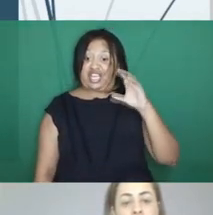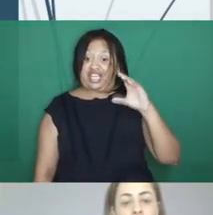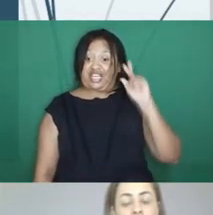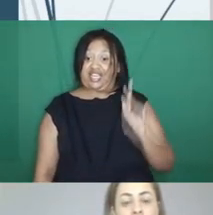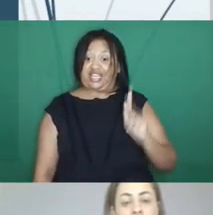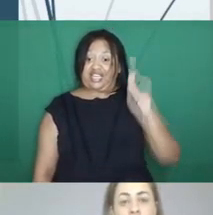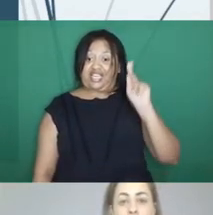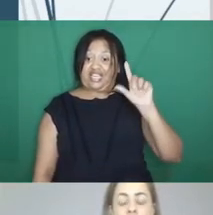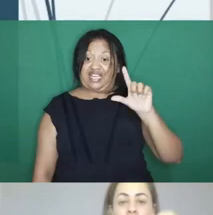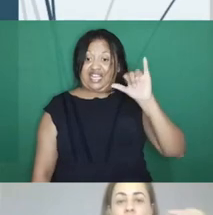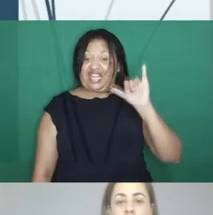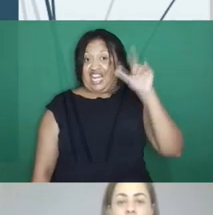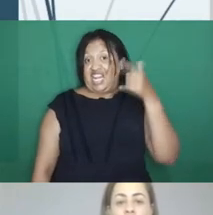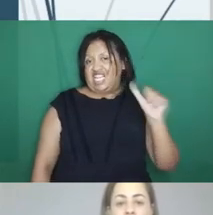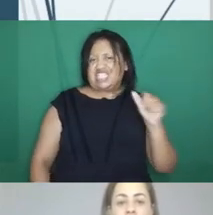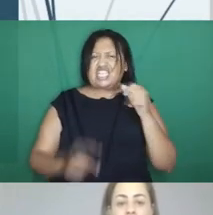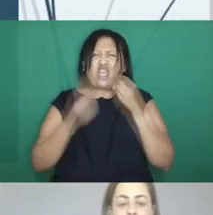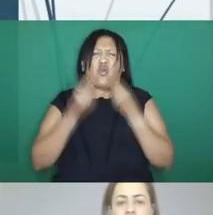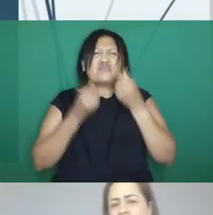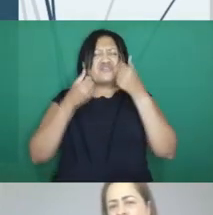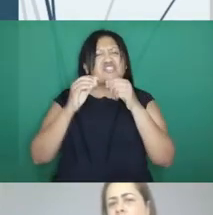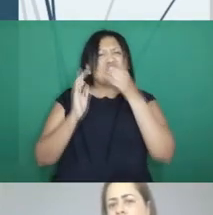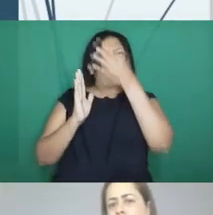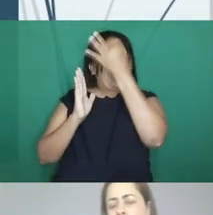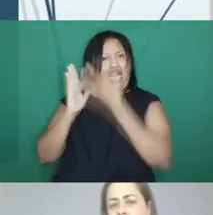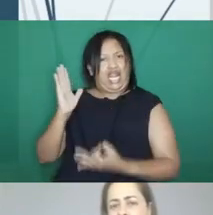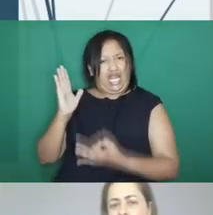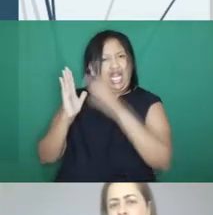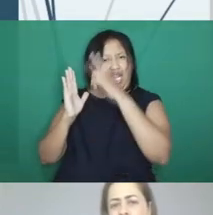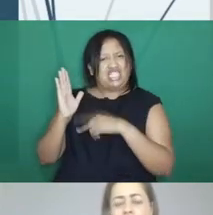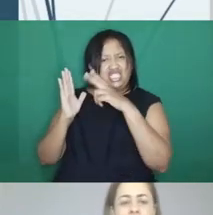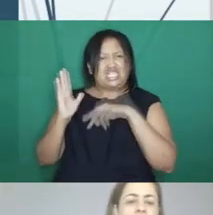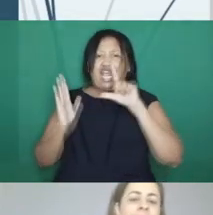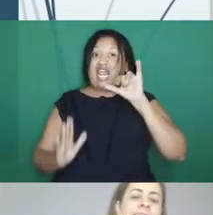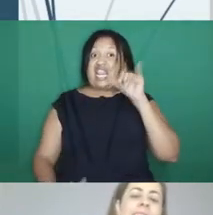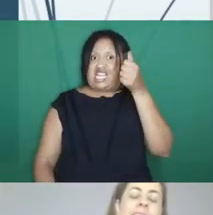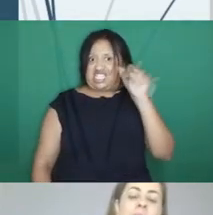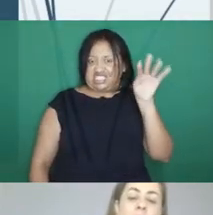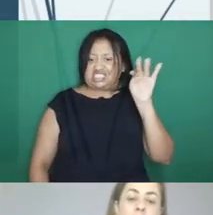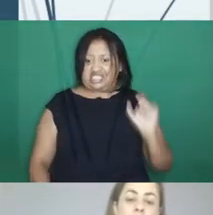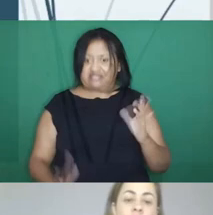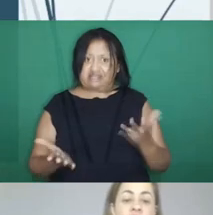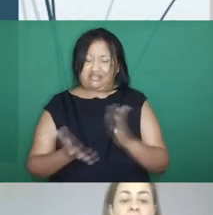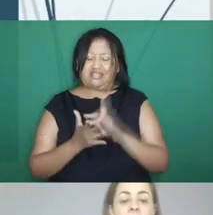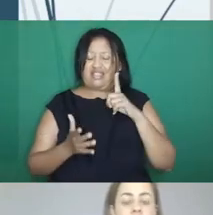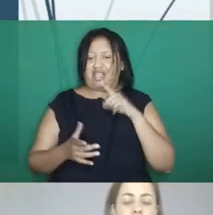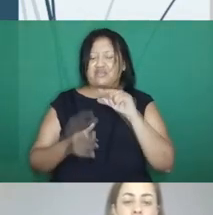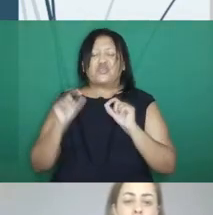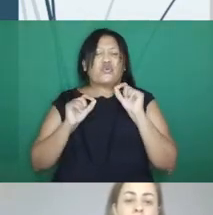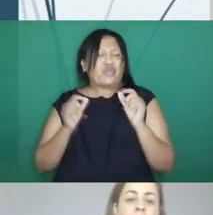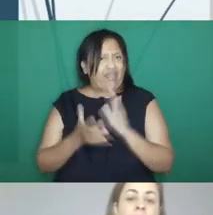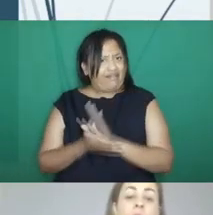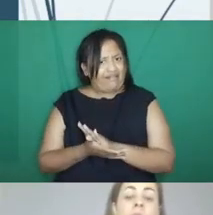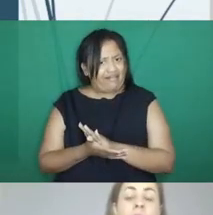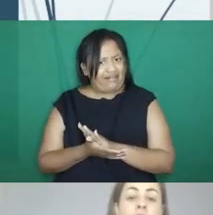uma lista né para a gente ir checando ali a gente já chama assim em português né o check-list Então temos um checklist